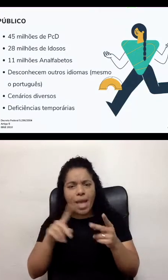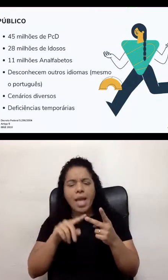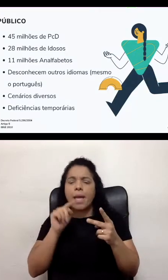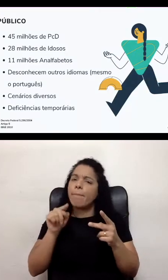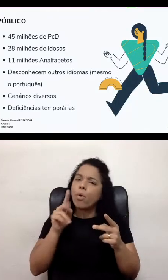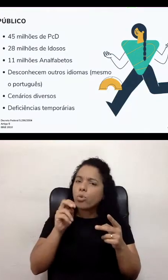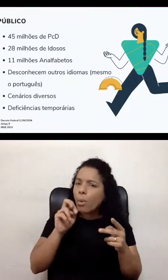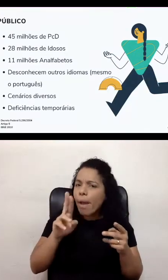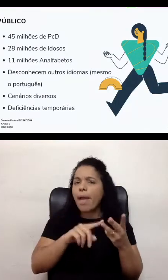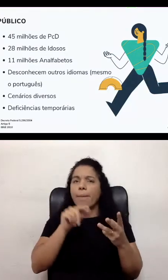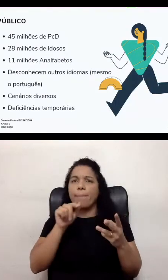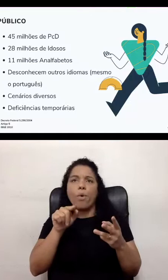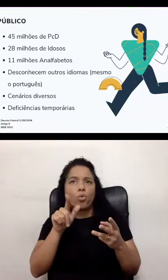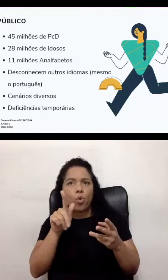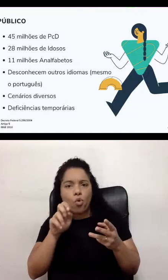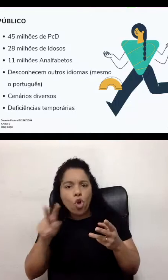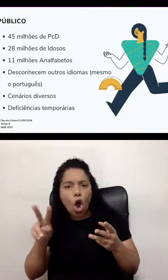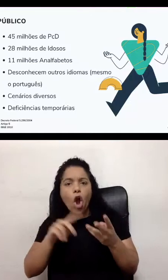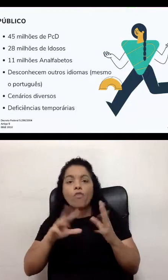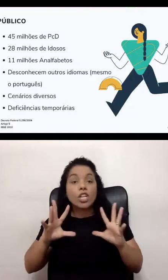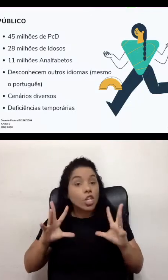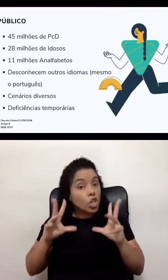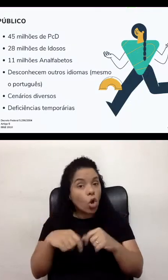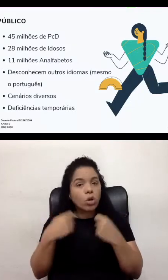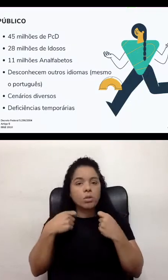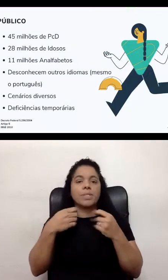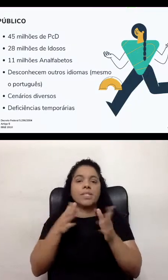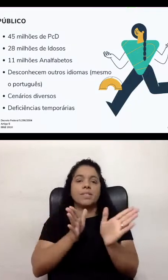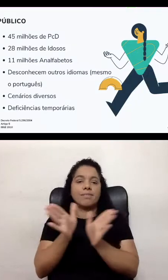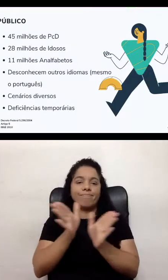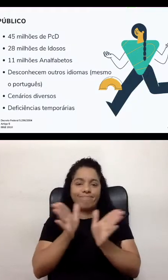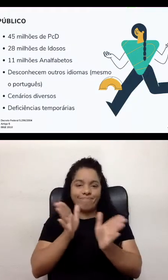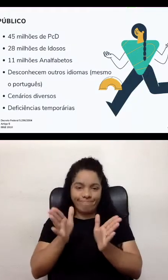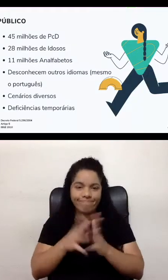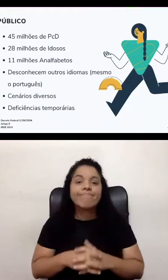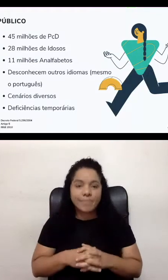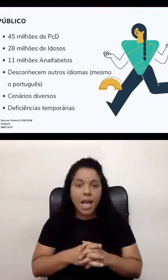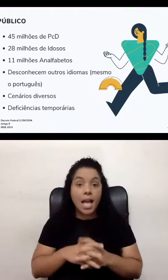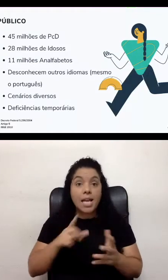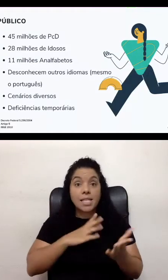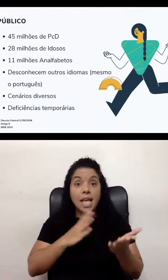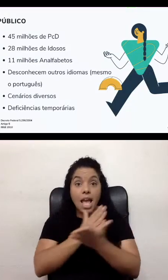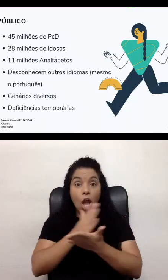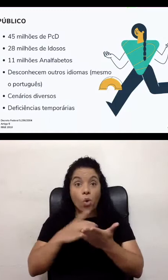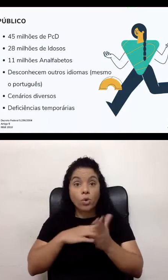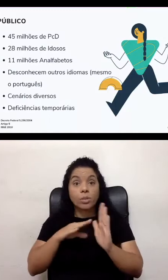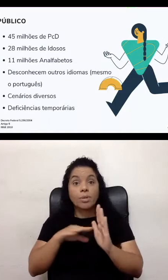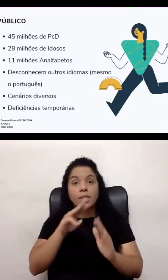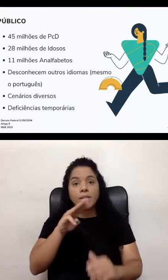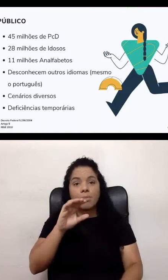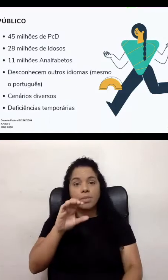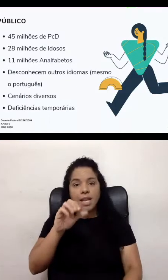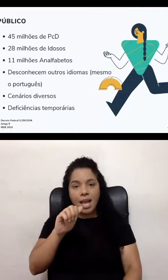tendo gov.br, alguma coisa assim, tem que ter acessível. E a gente também tem alguns padrões. A gente tem a